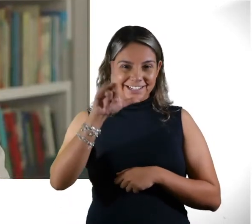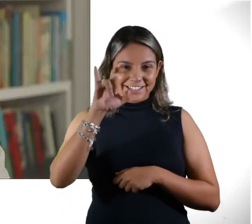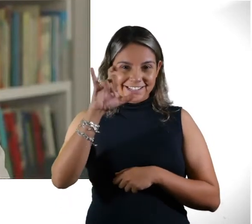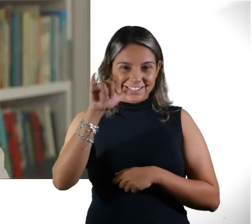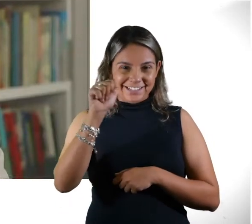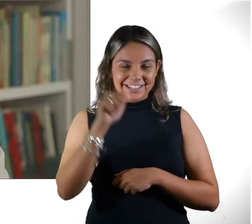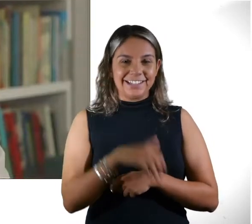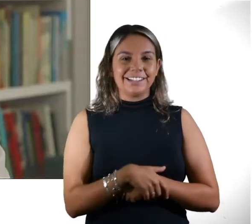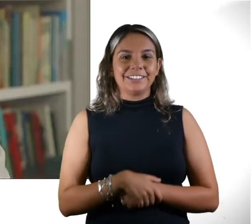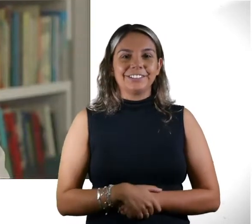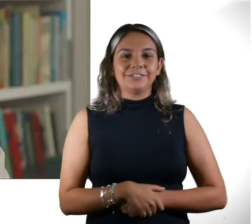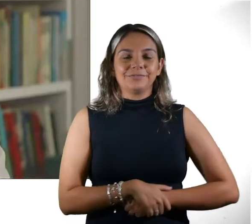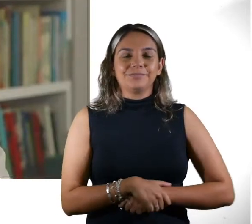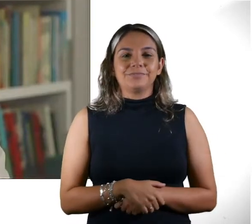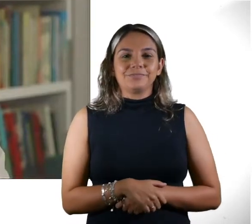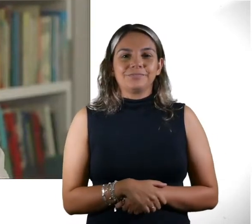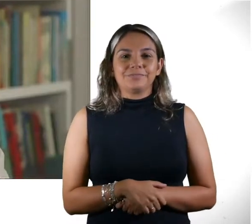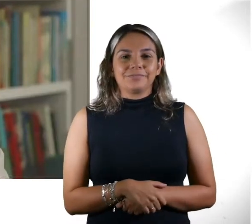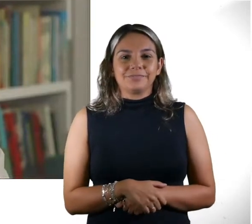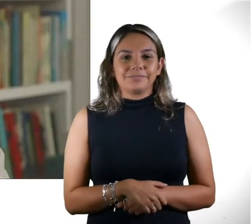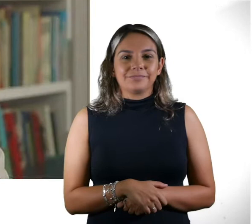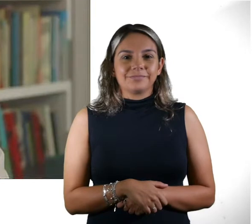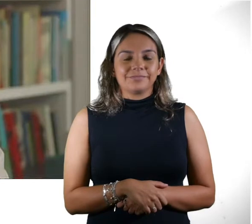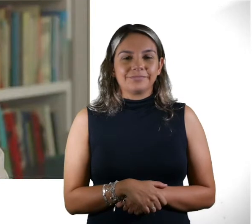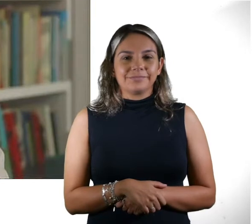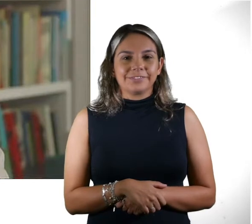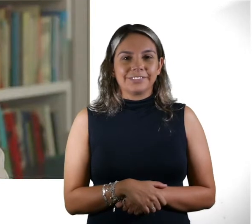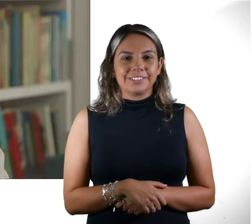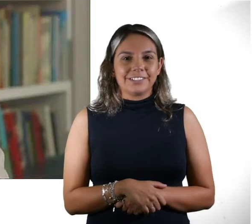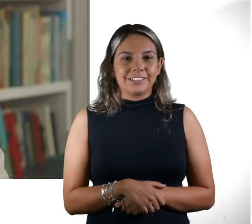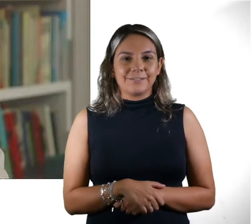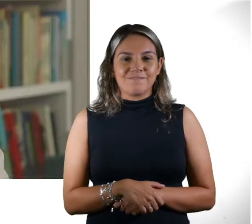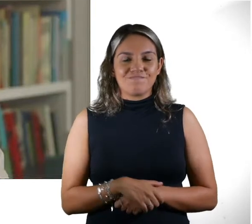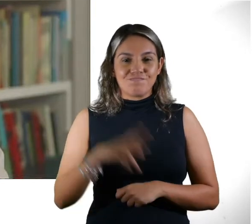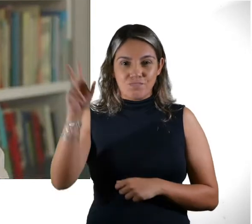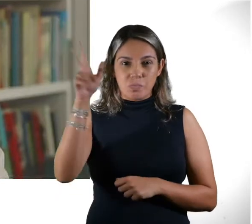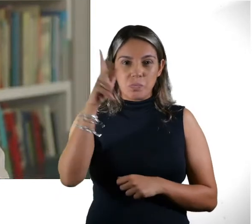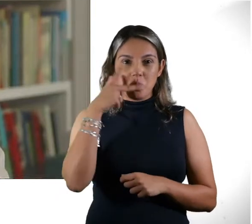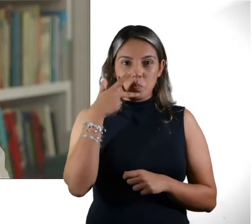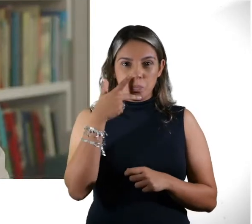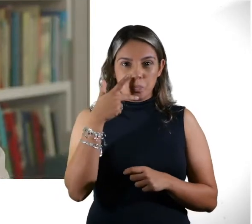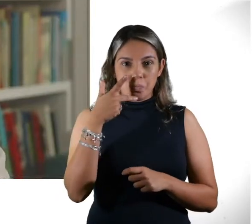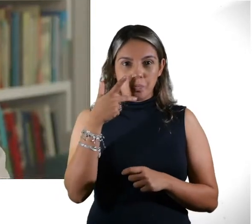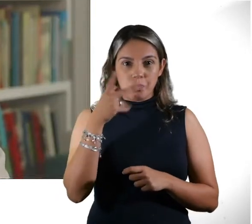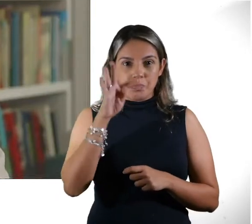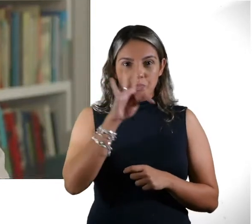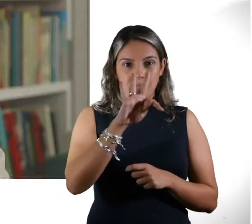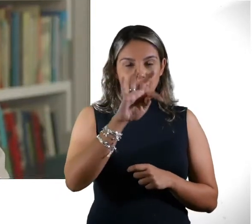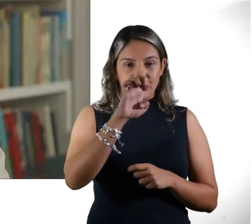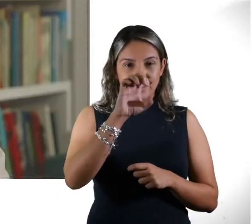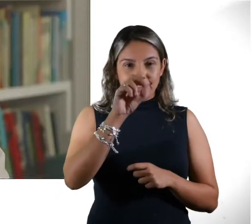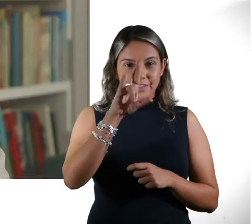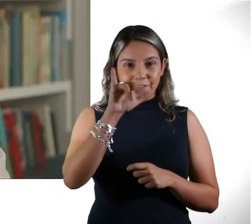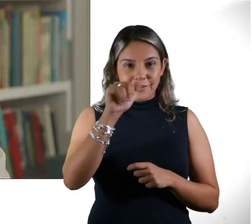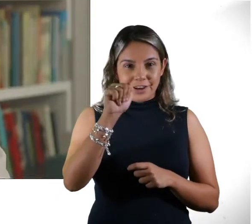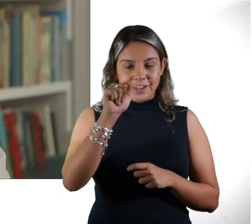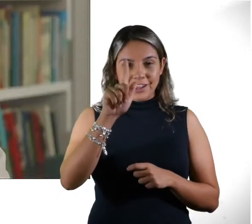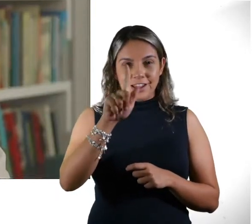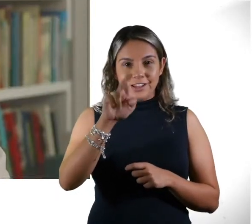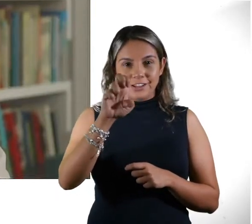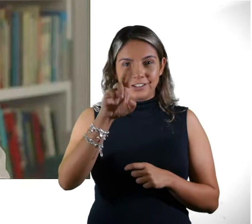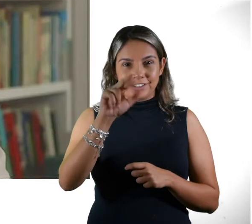Leila, gosto muito da Leila. Teoria geral do esquecimento, eu daria alguns anos da minha vida para ter escrito.